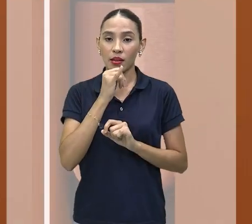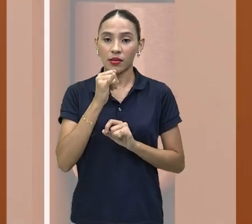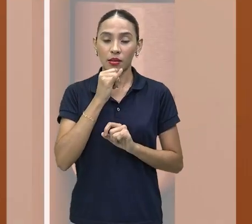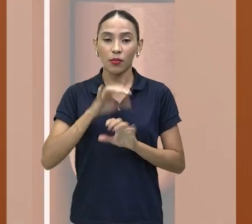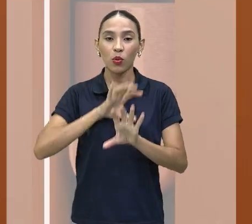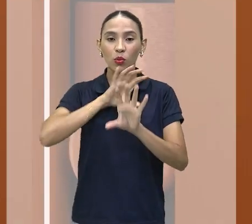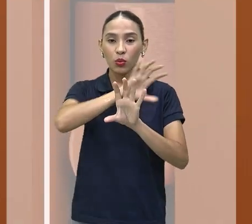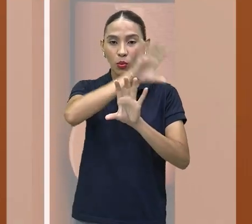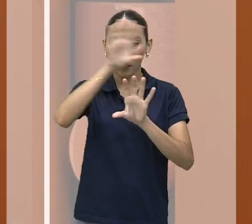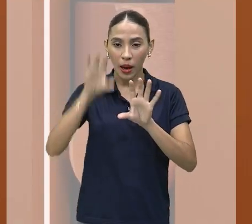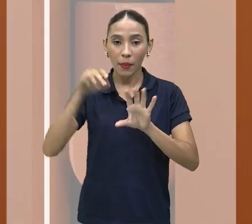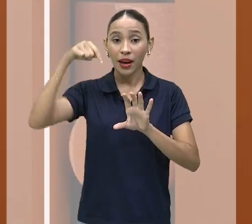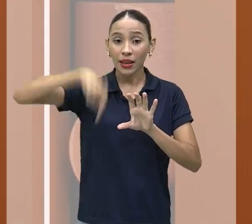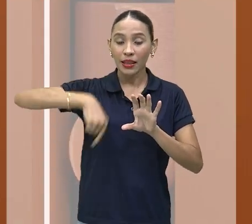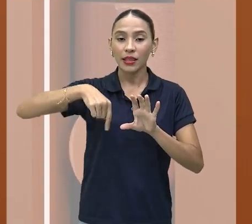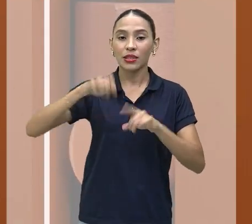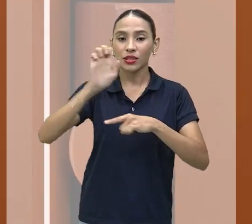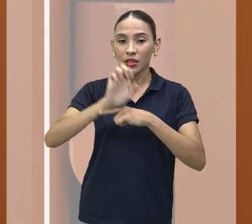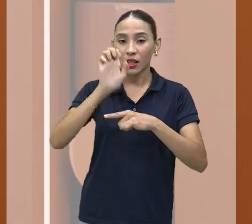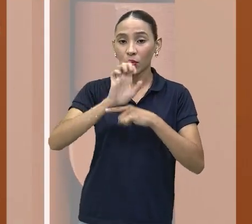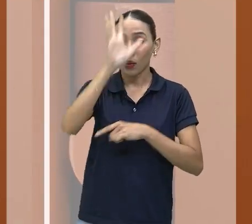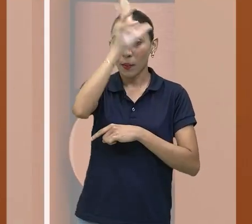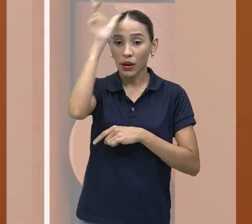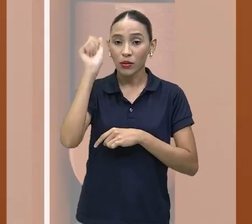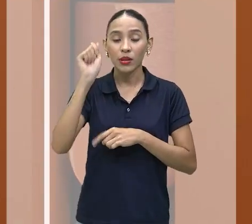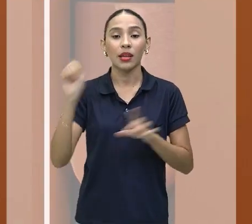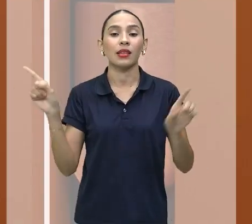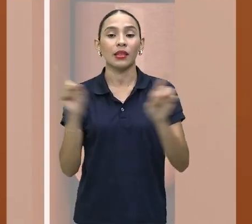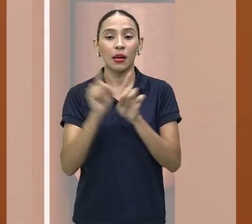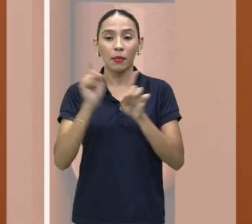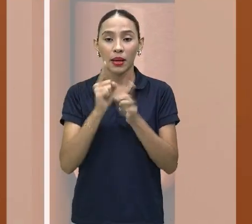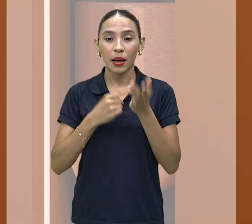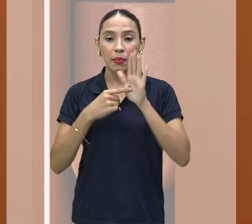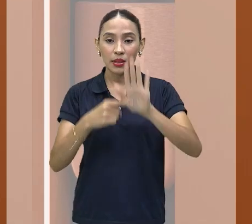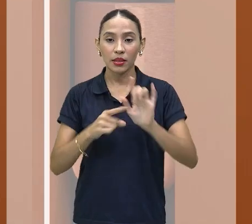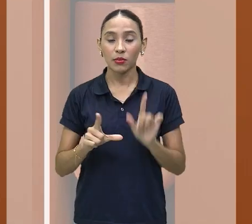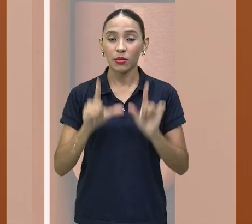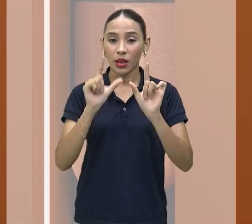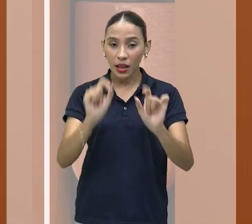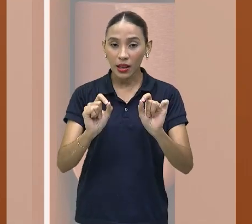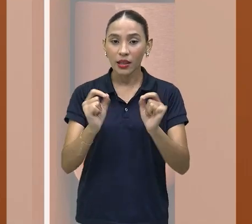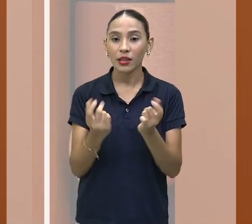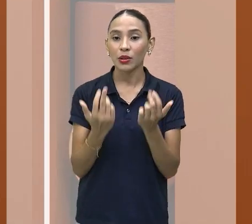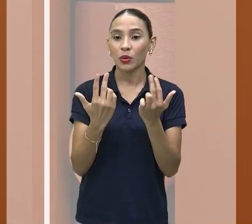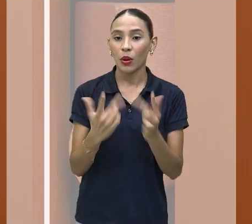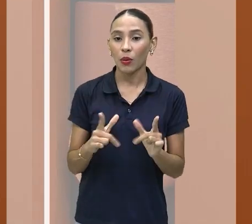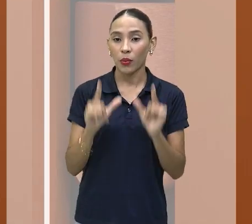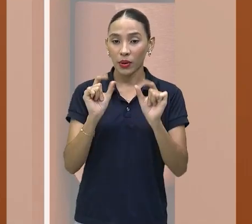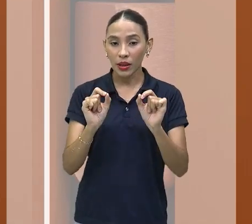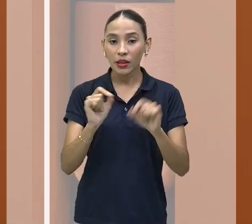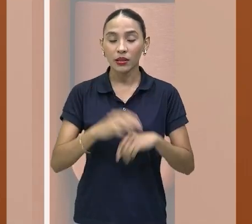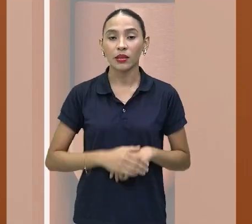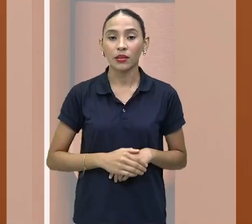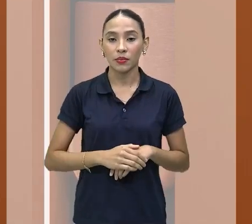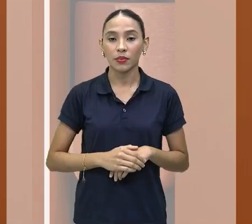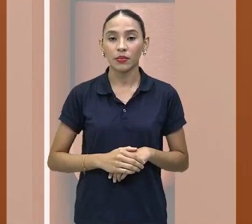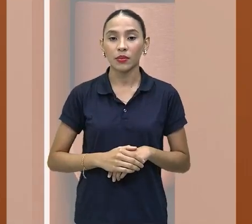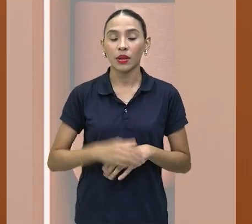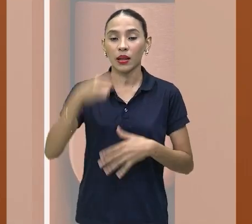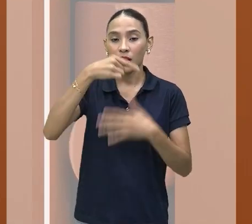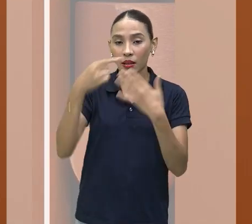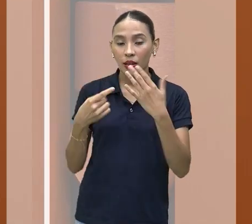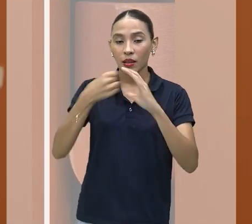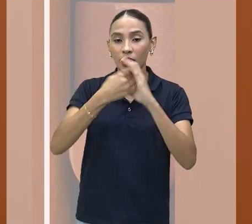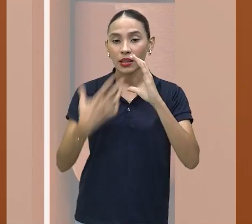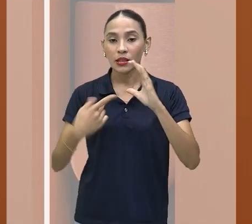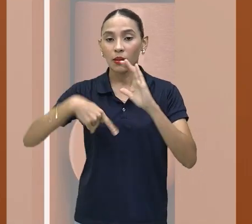mapa do estado do Amazonas que ele também apresenta as mesmas subunidades do